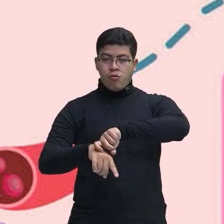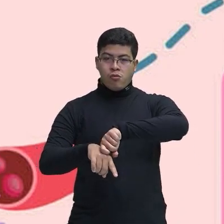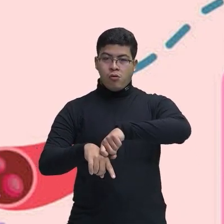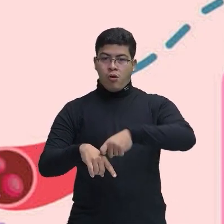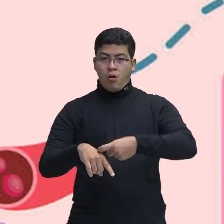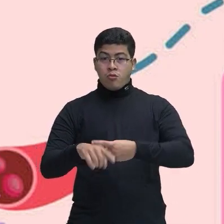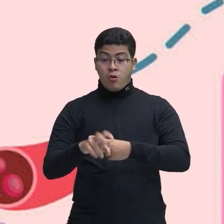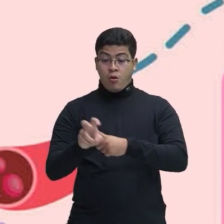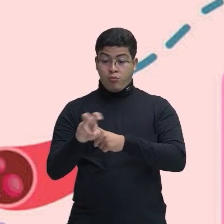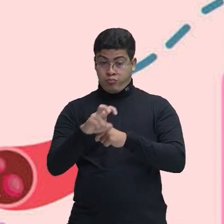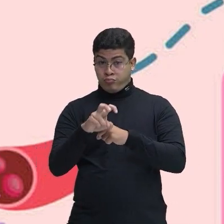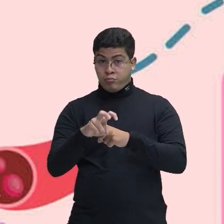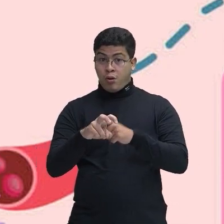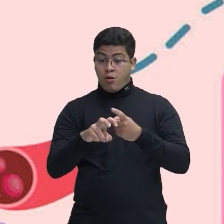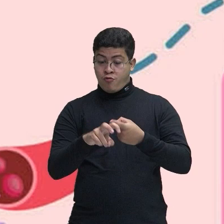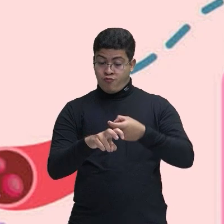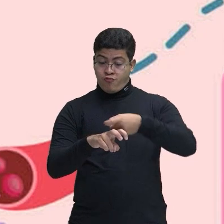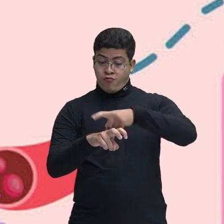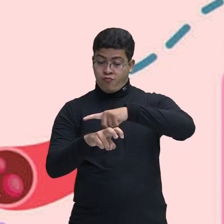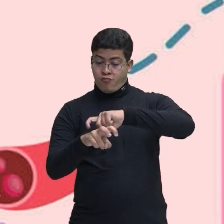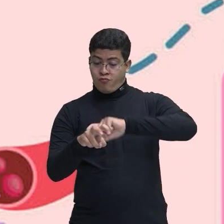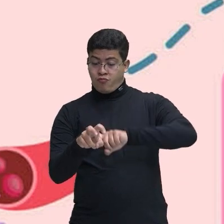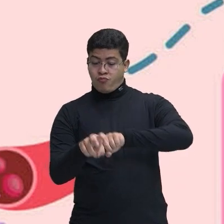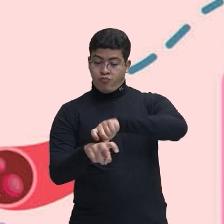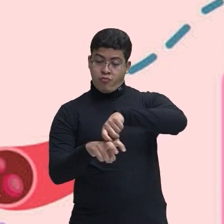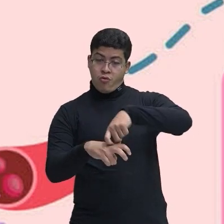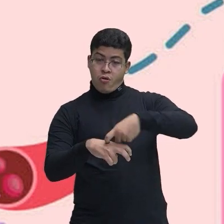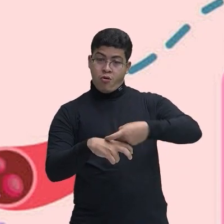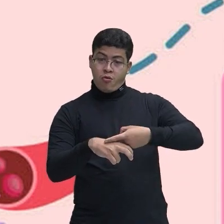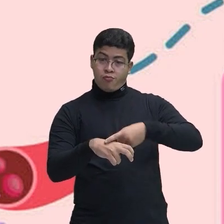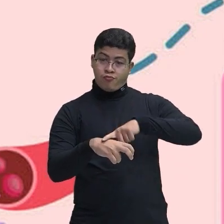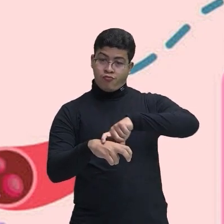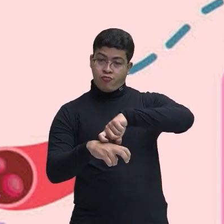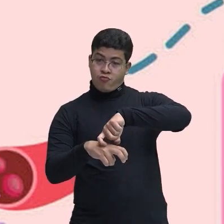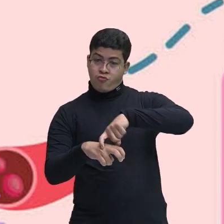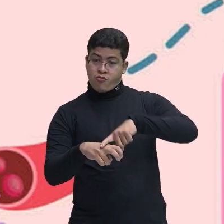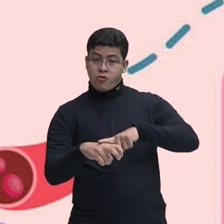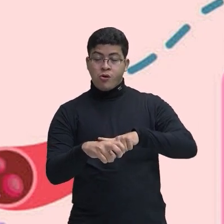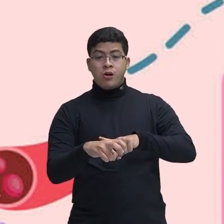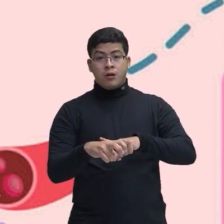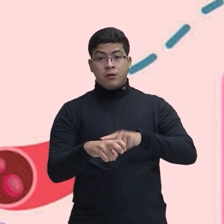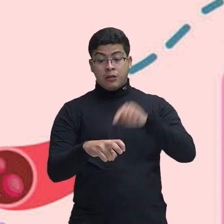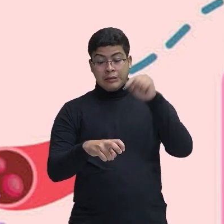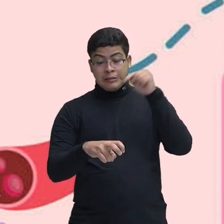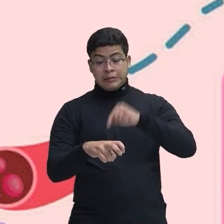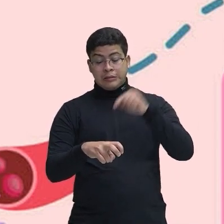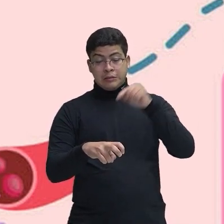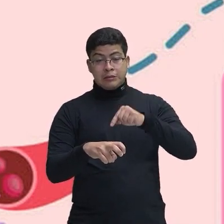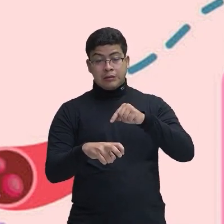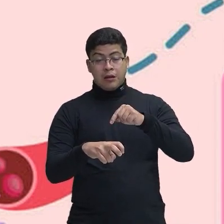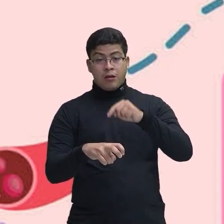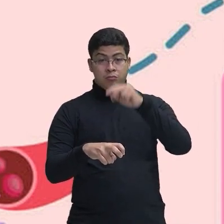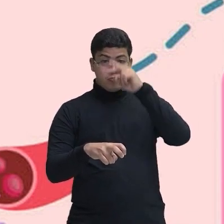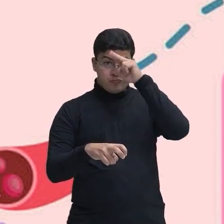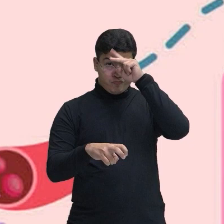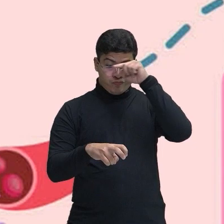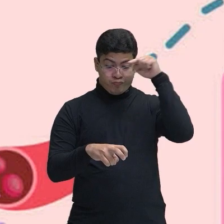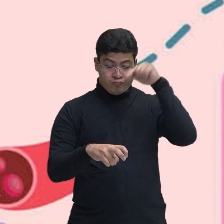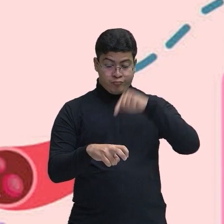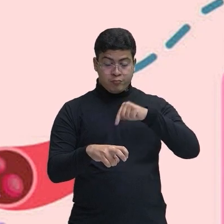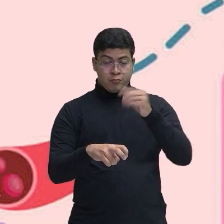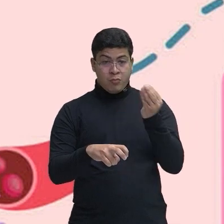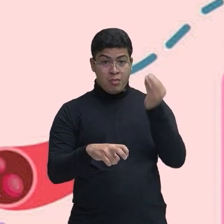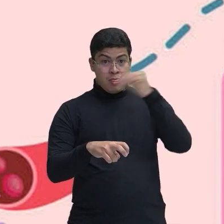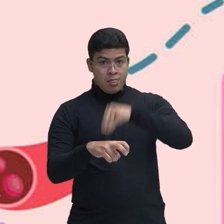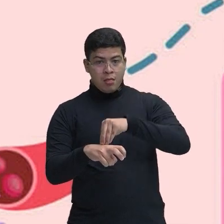do barbeiro. Né? Então, nesse momento, ó, acontece o processo de reprodução do protozoário dentro do